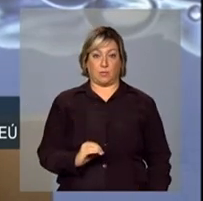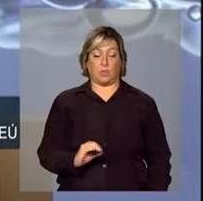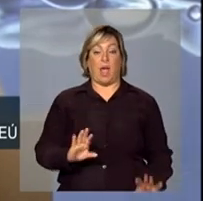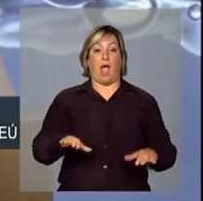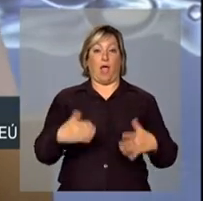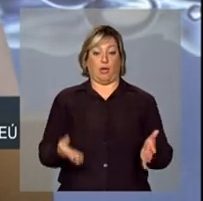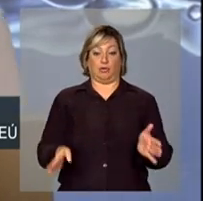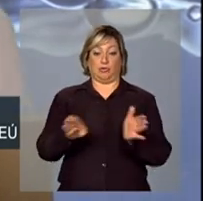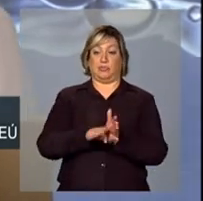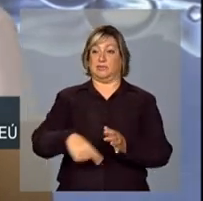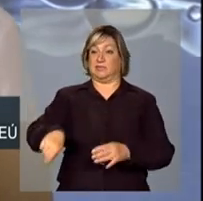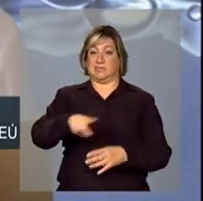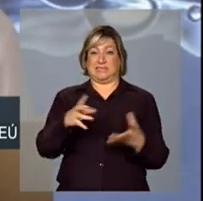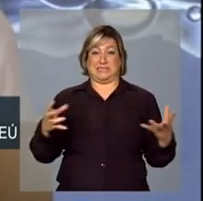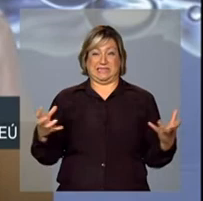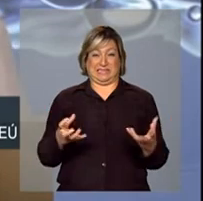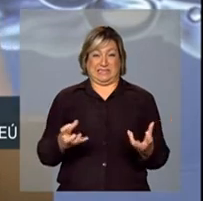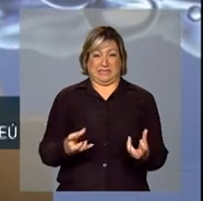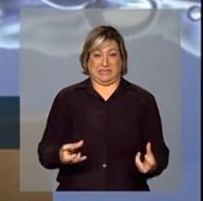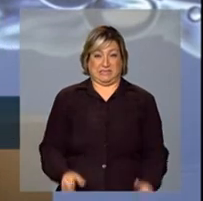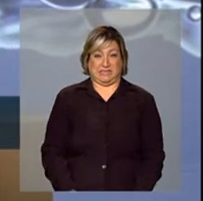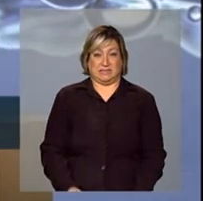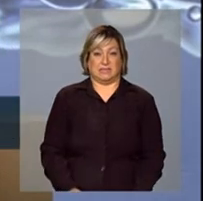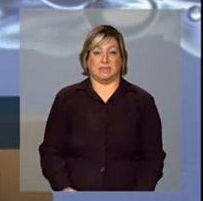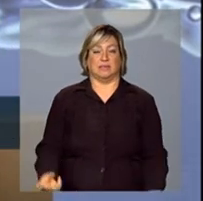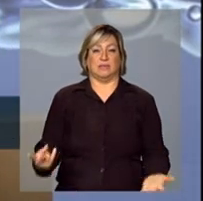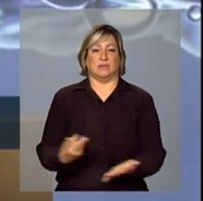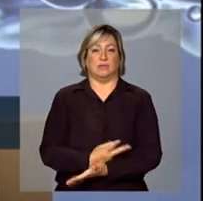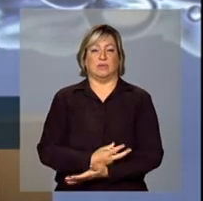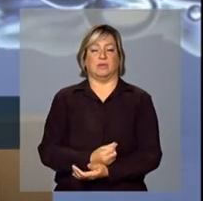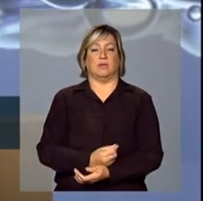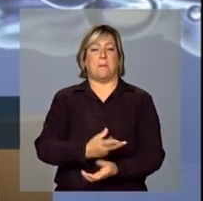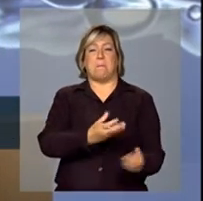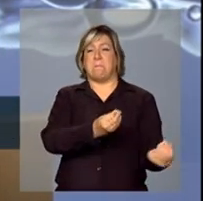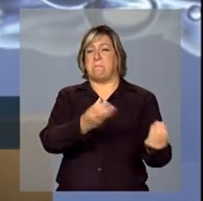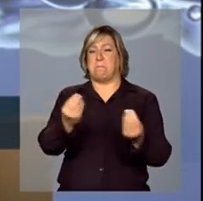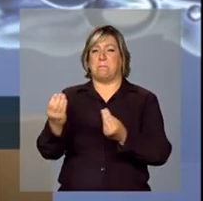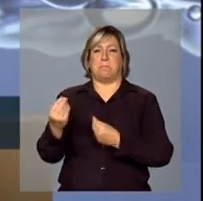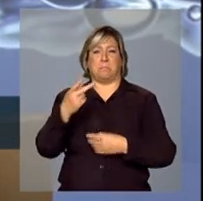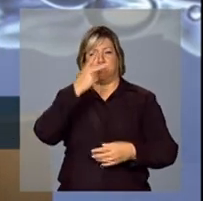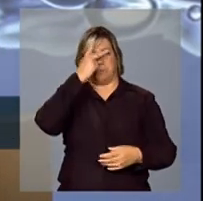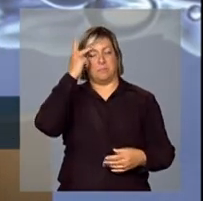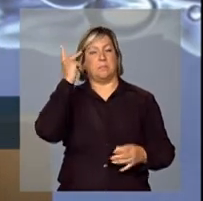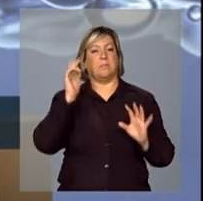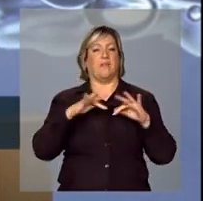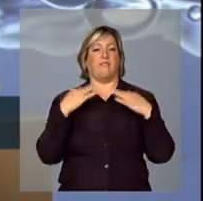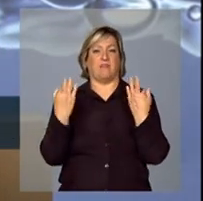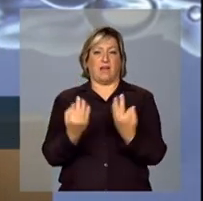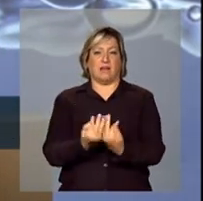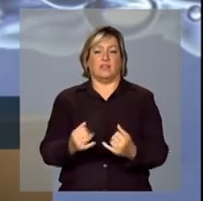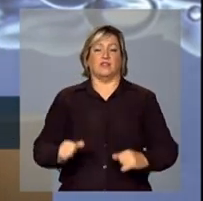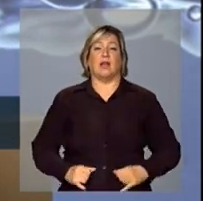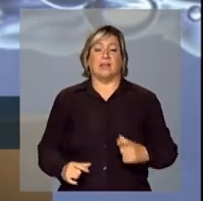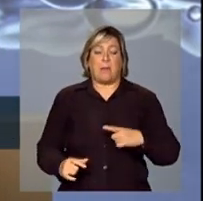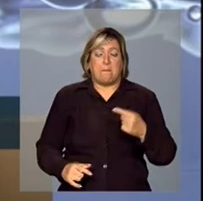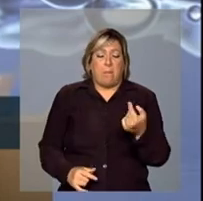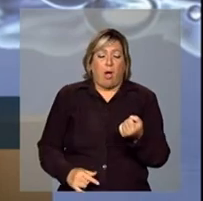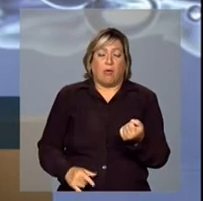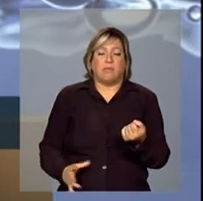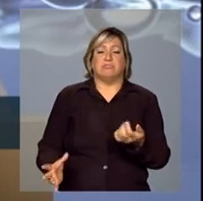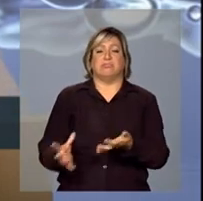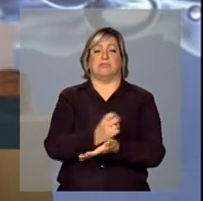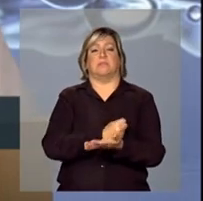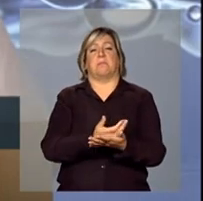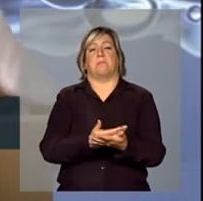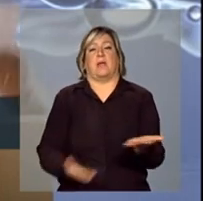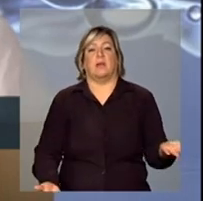essa seca, arranca e toma das mãos de milhares e milhares de famílias o pouco que tinha se